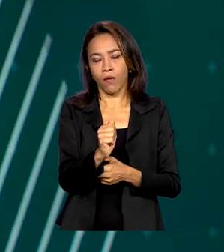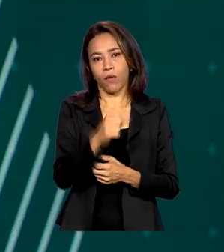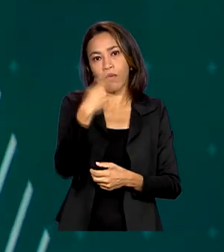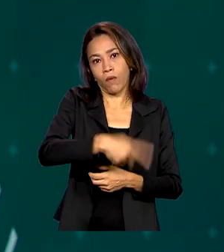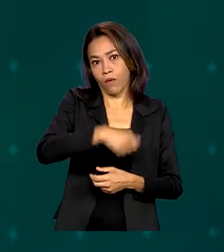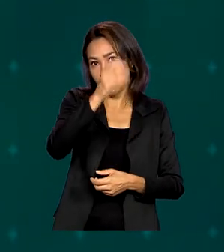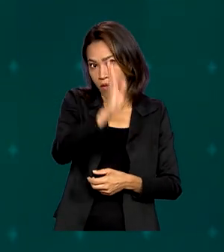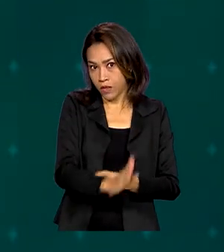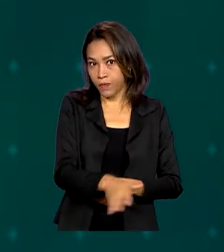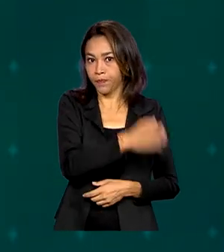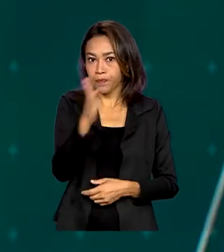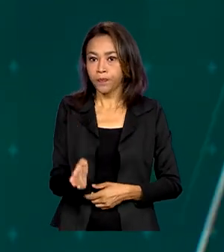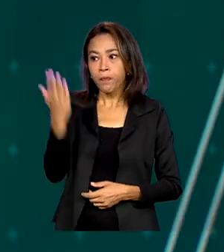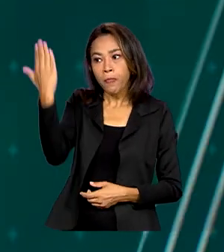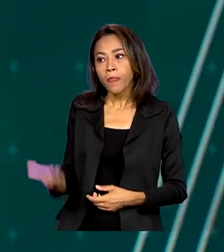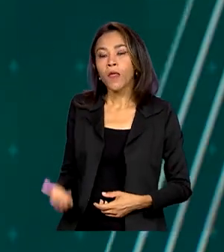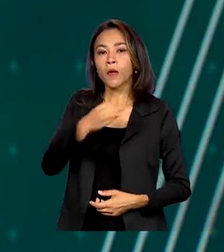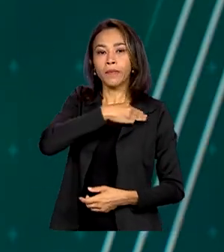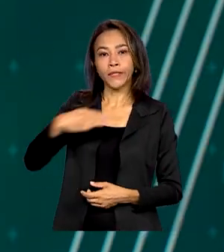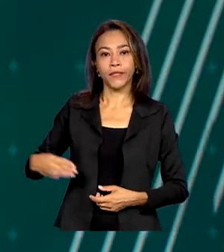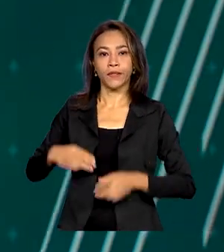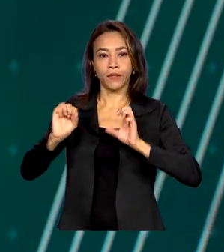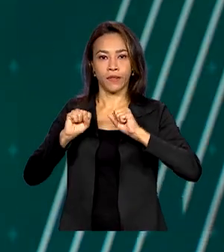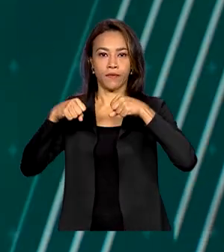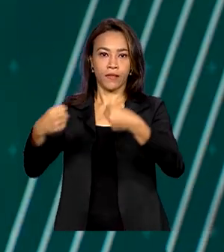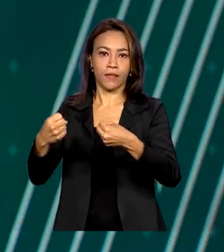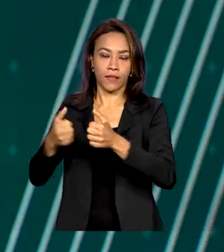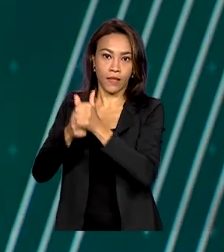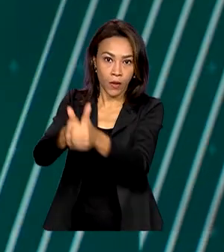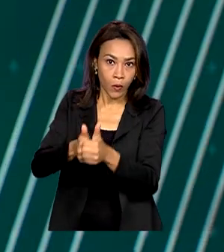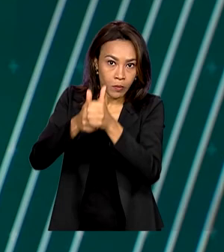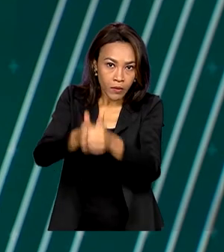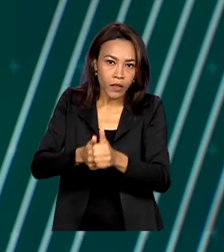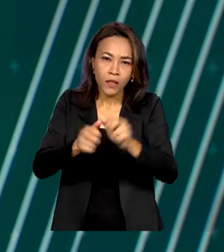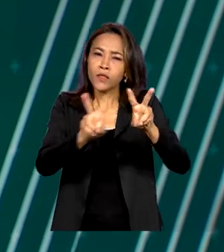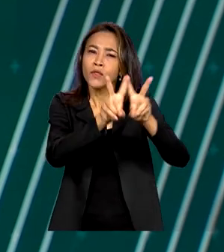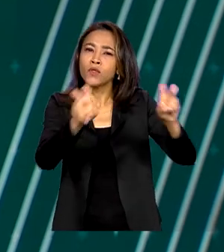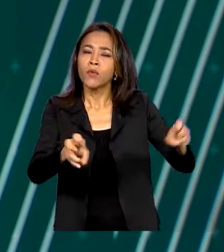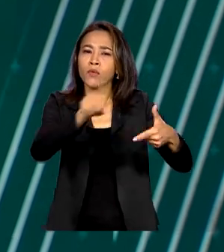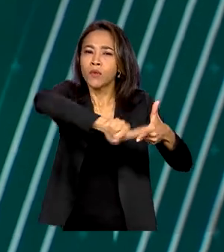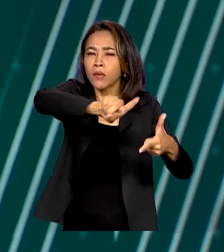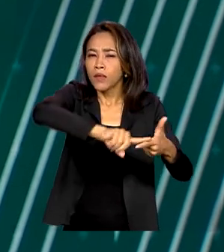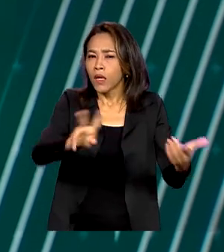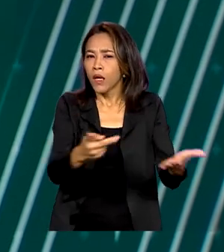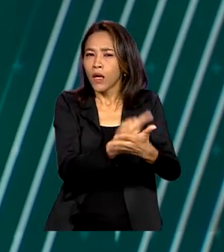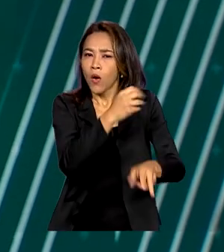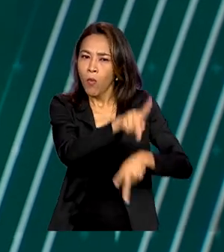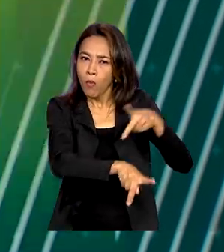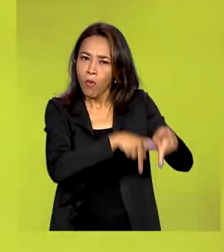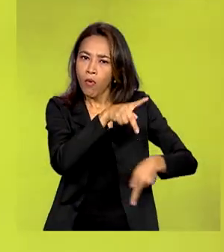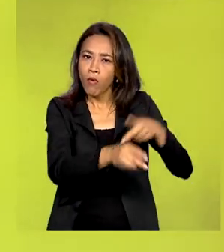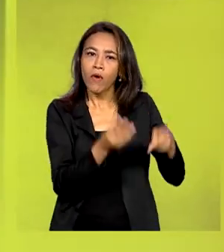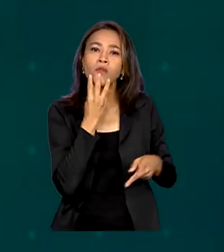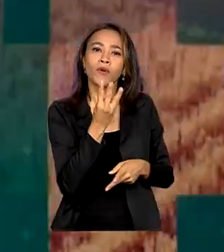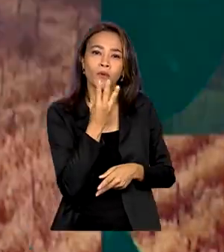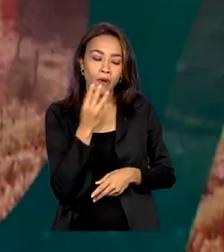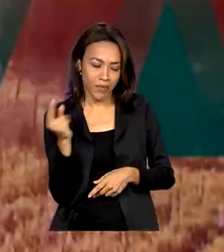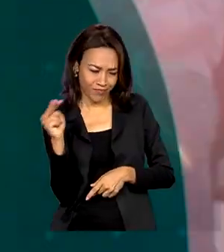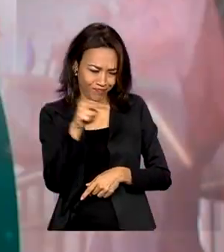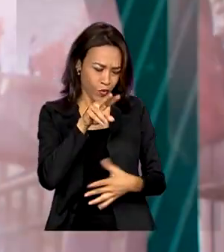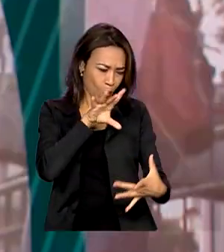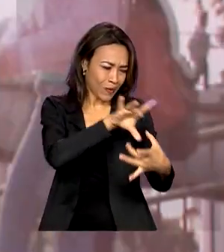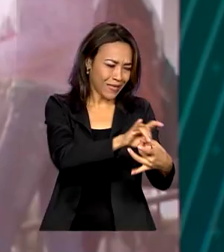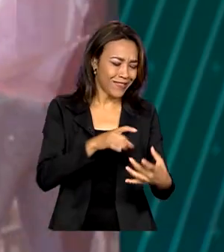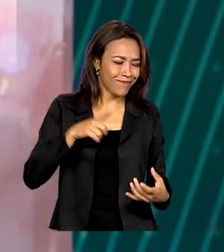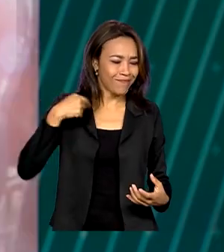O ministro da Defesa, que acompanha também a crise humanitária do povo Yanomami, disse que a realidade local ainda exige uma